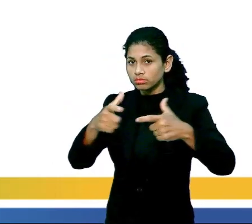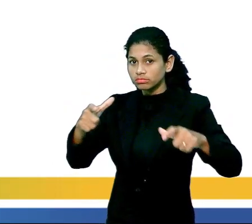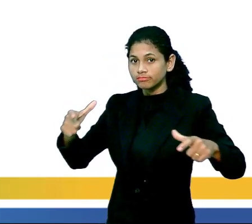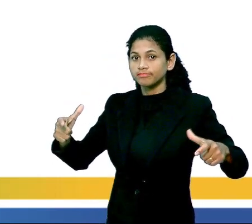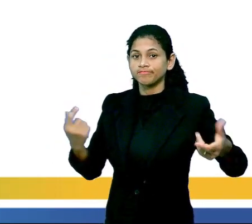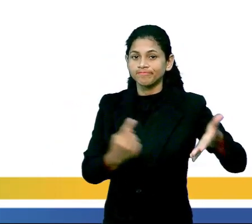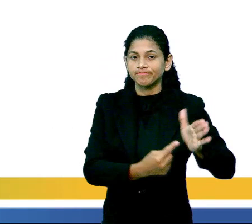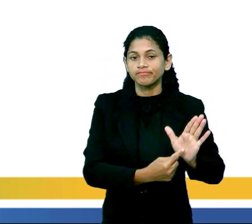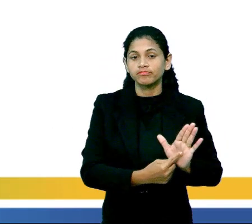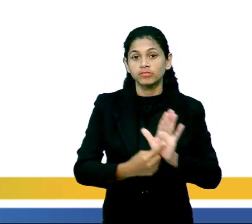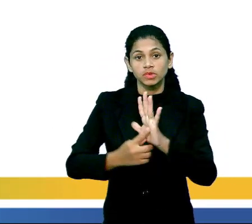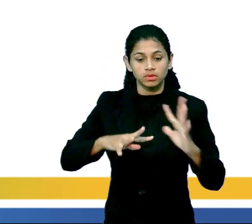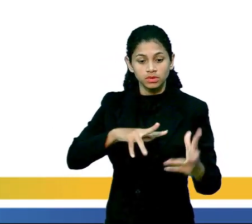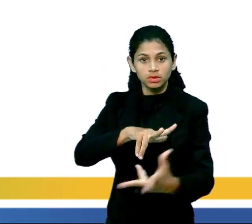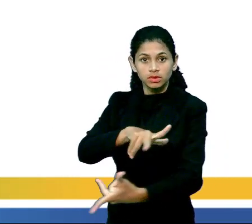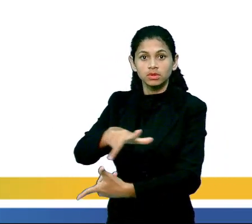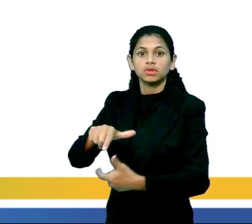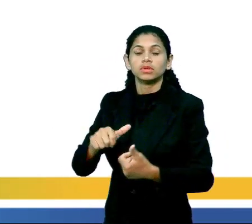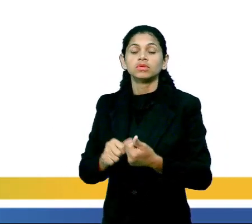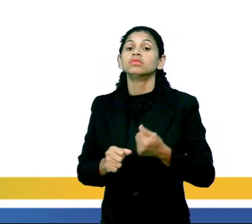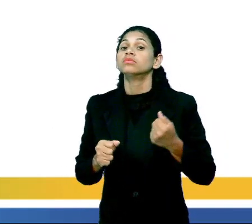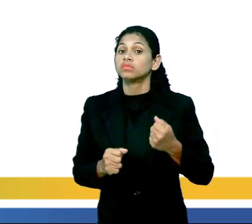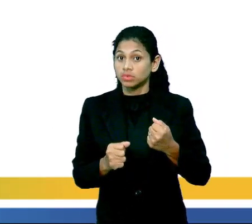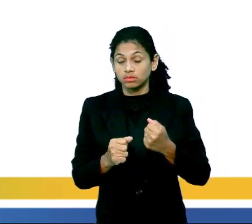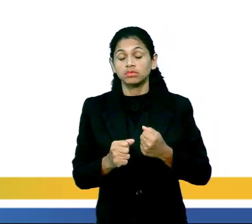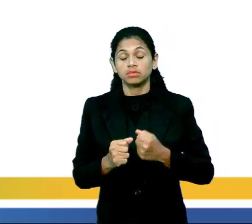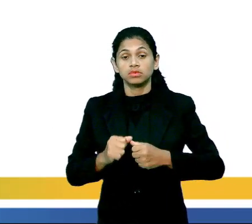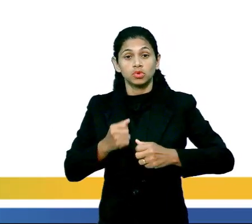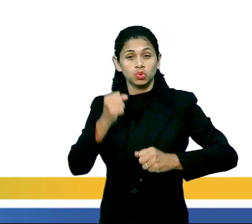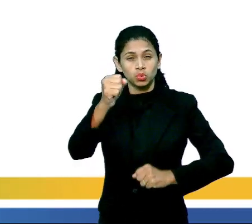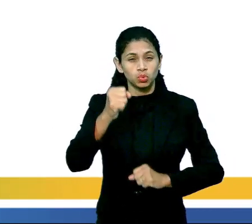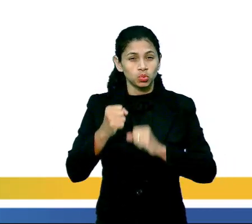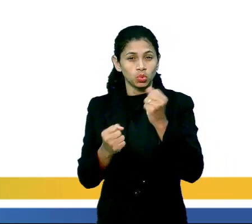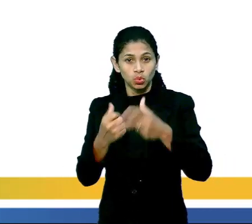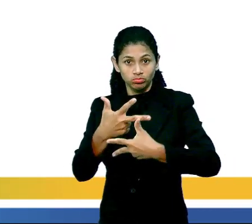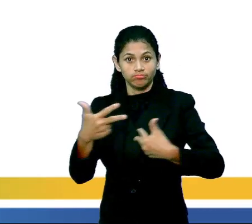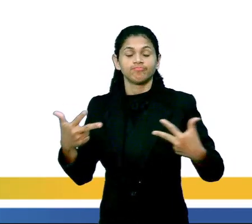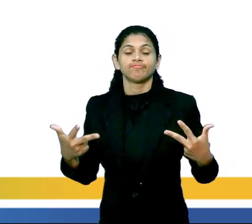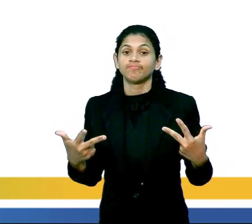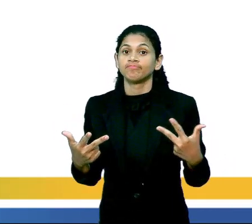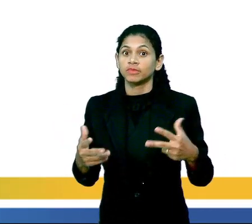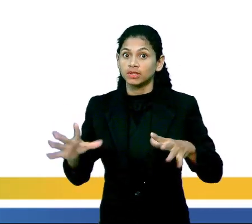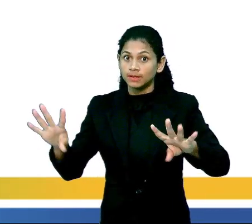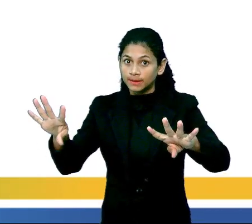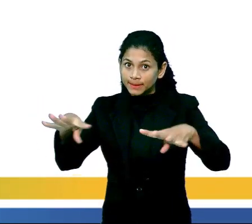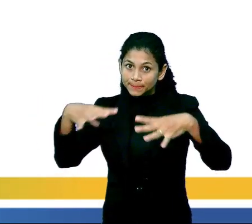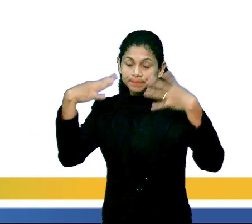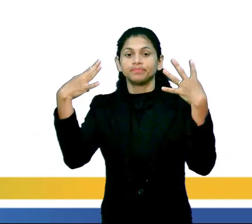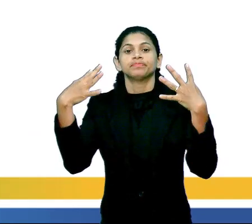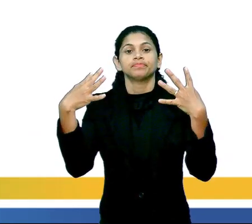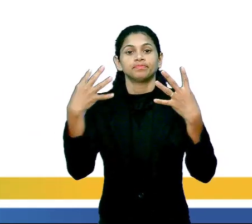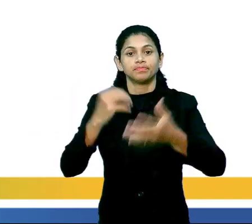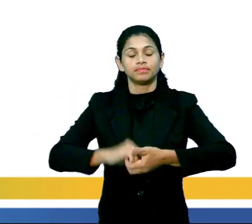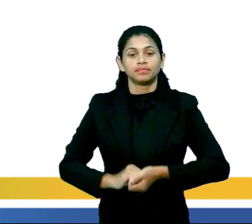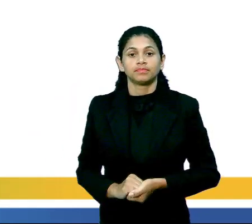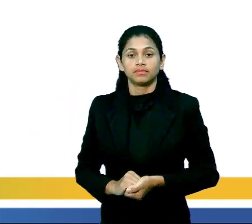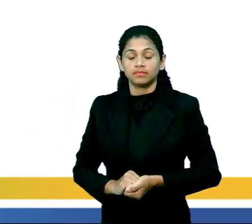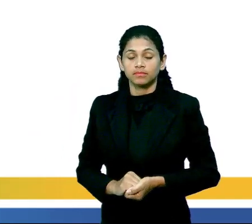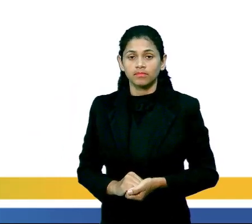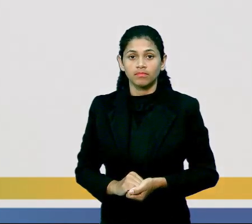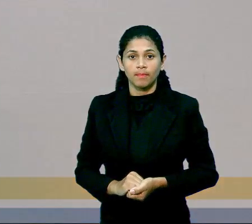e a globalização das lutas está tornando a modalidade mais atrativa. Aqui a gente já perguntaria, como